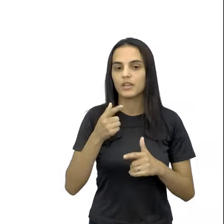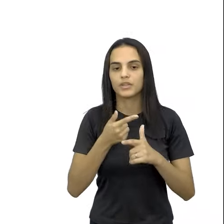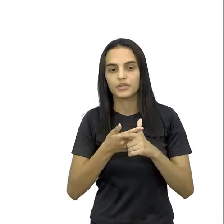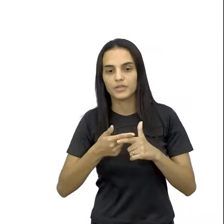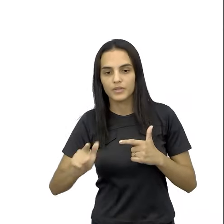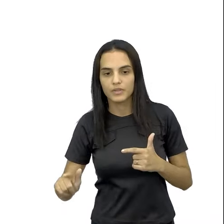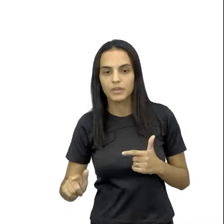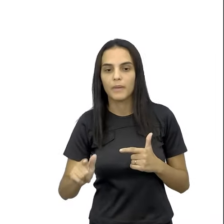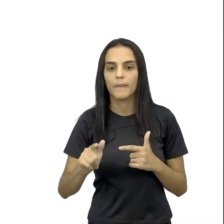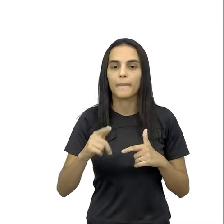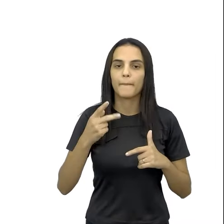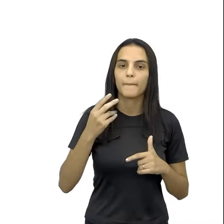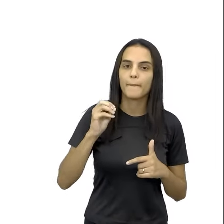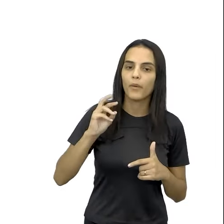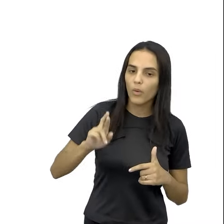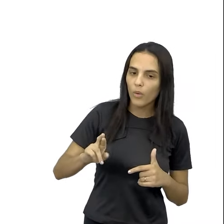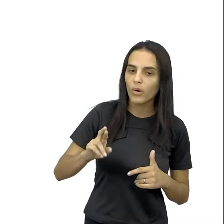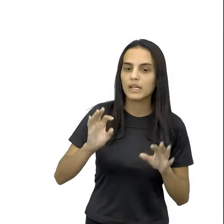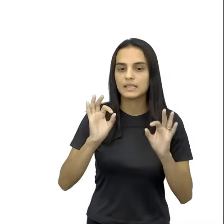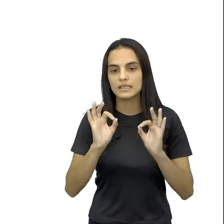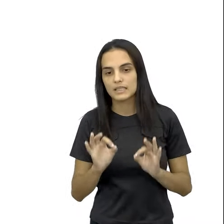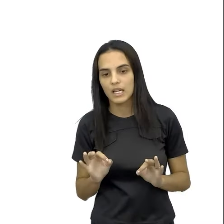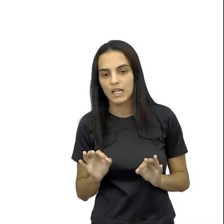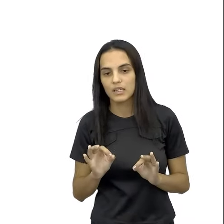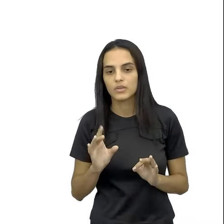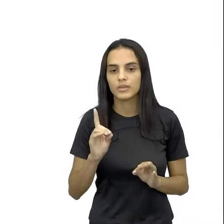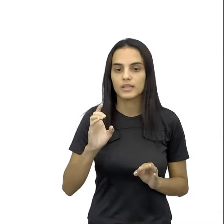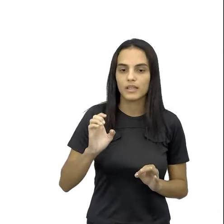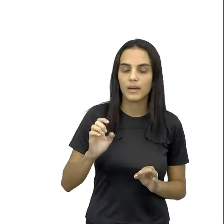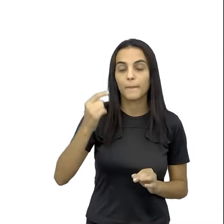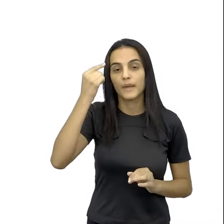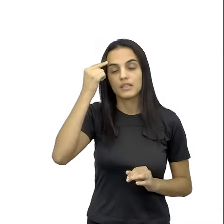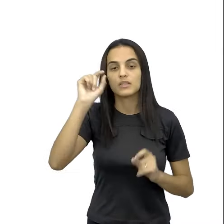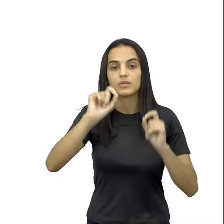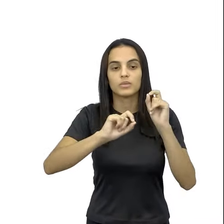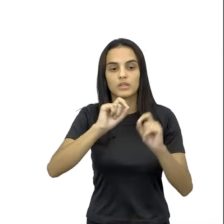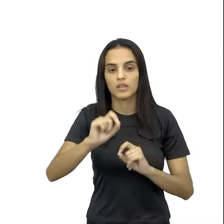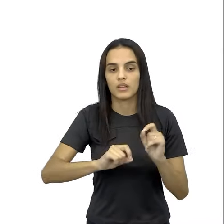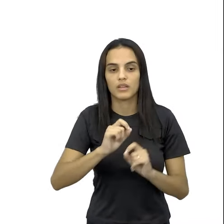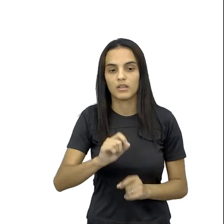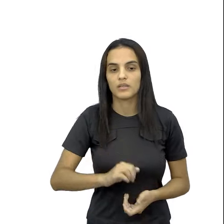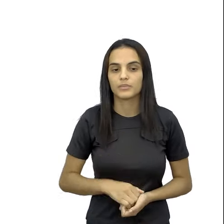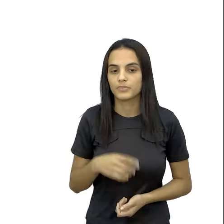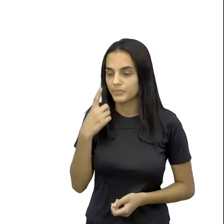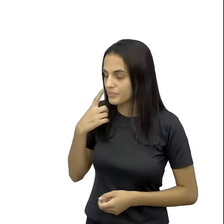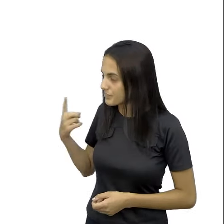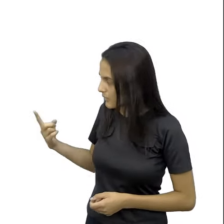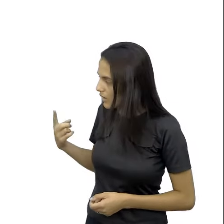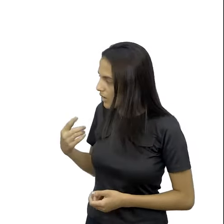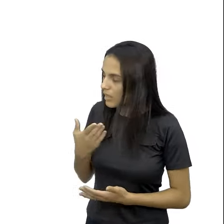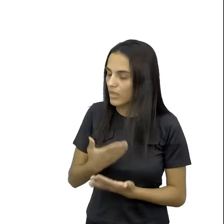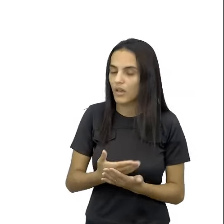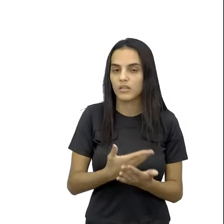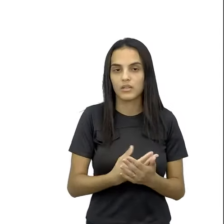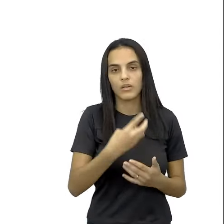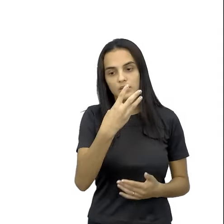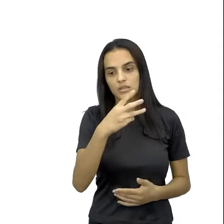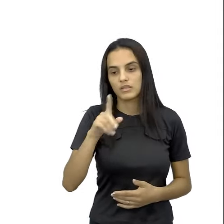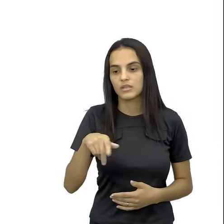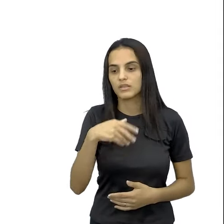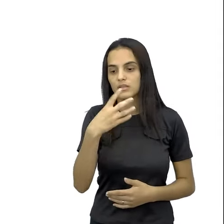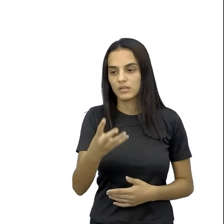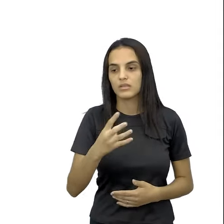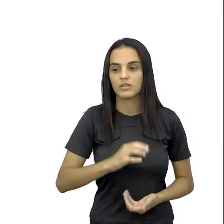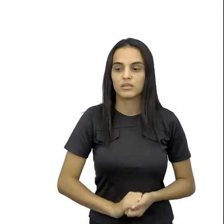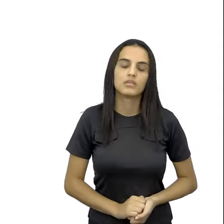divisível por, fator de, tá? Pensando o quê? Se eu estou falando de uma aula das aulas 3 e 4, que é